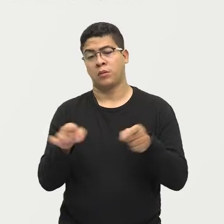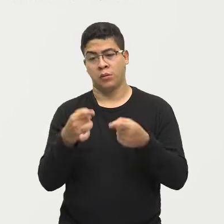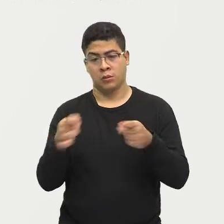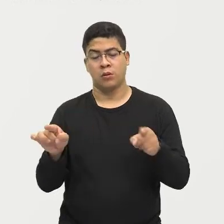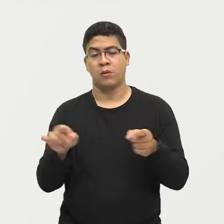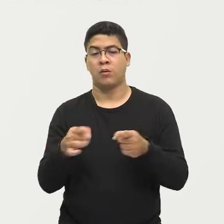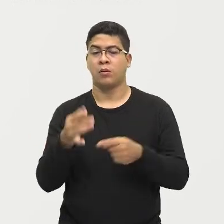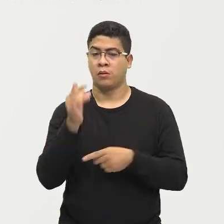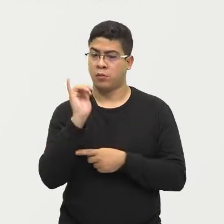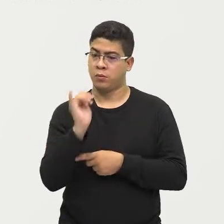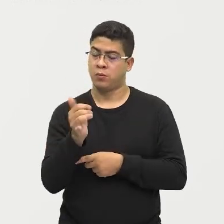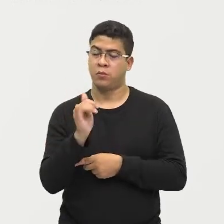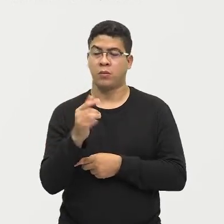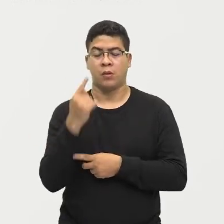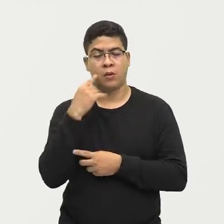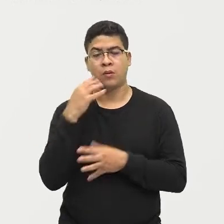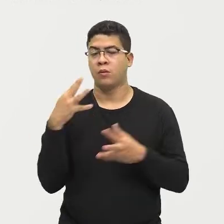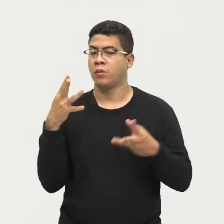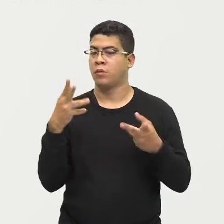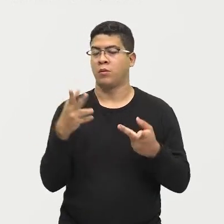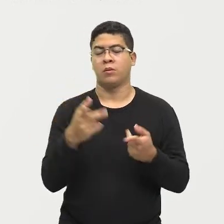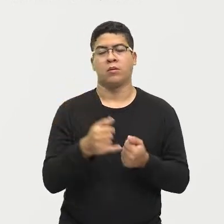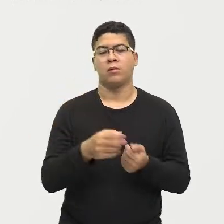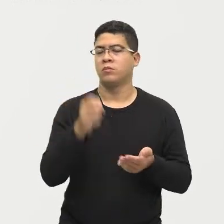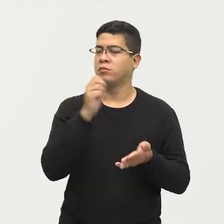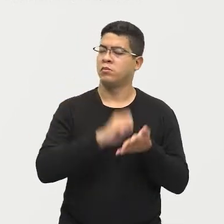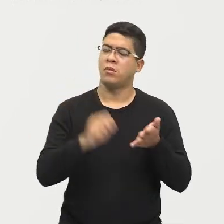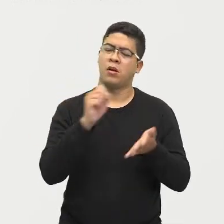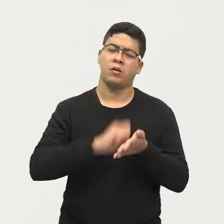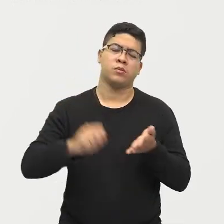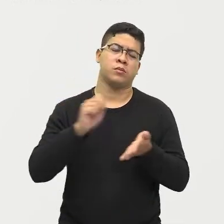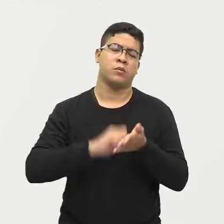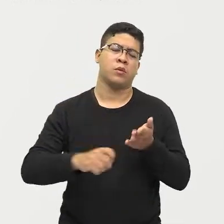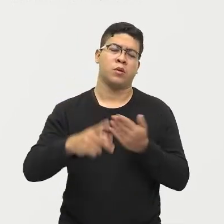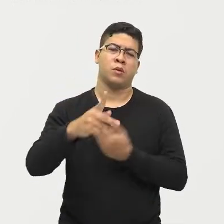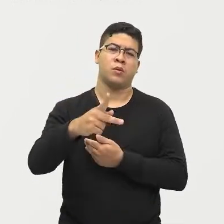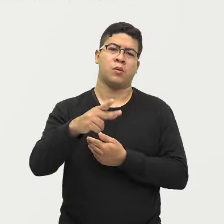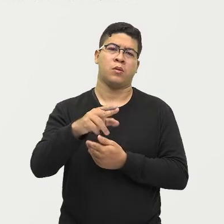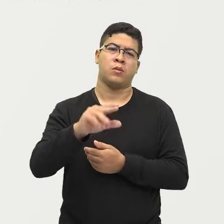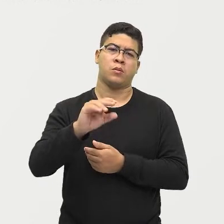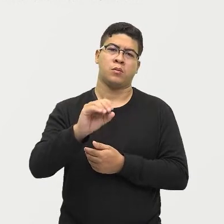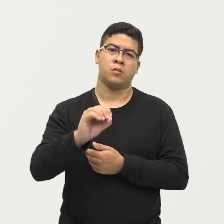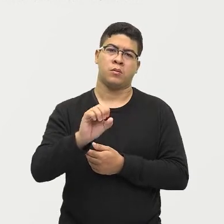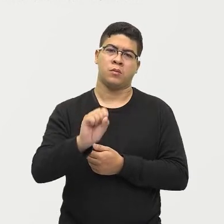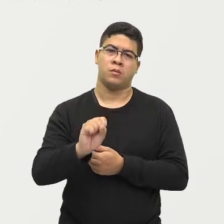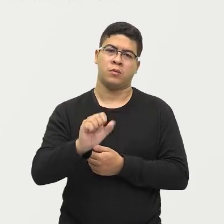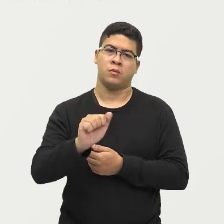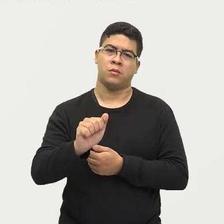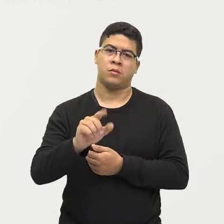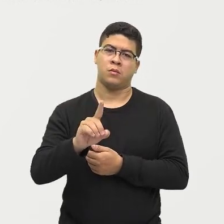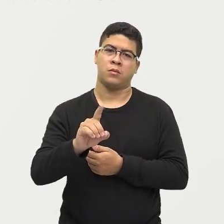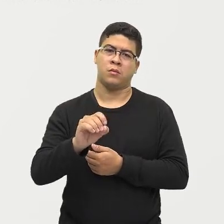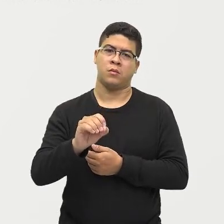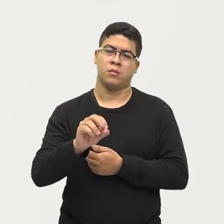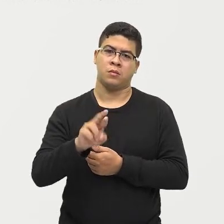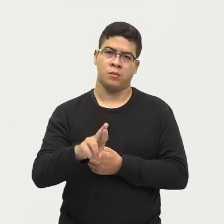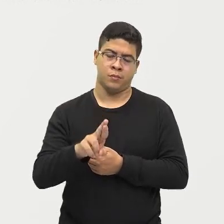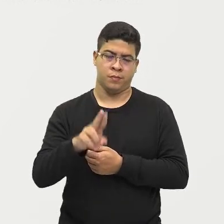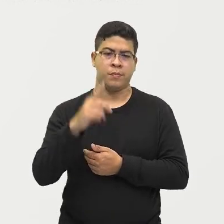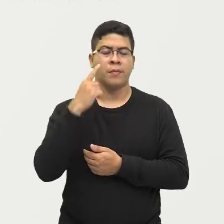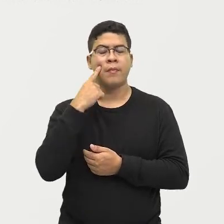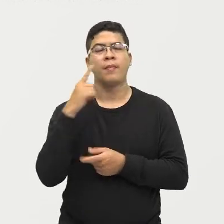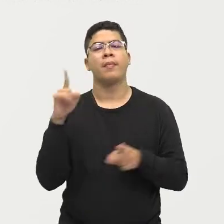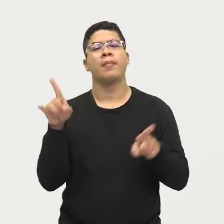folclore brasileiro, e ele é um grande escritor de prosa, um grande poeta. Ele é um dos